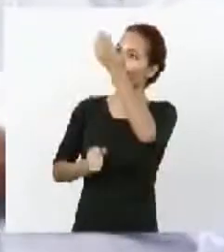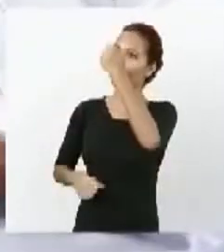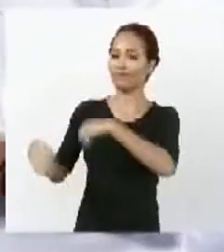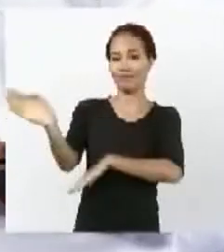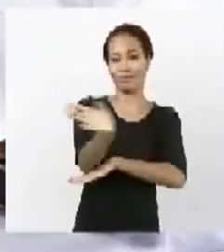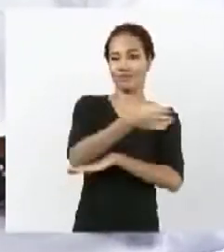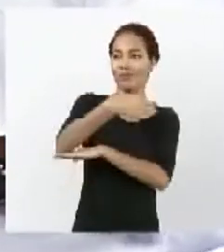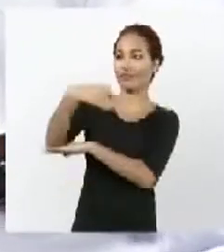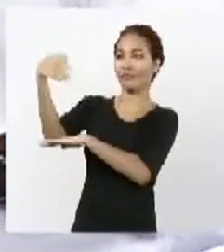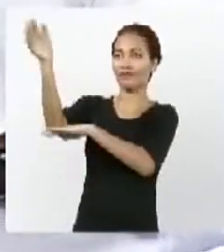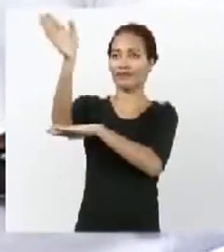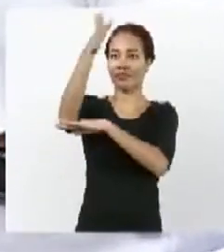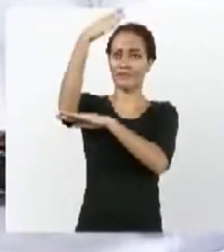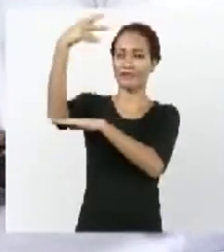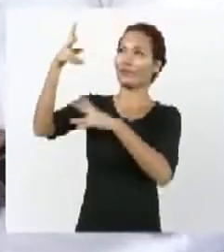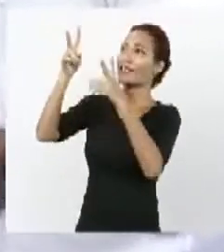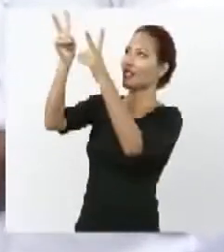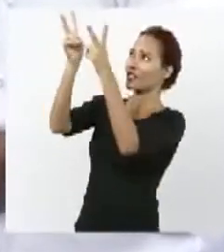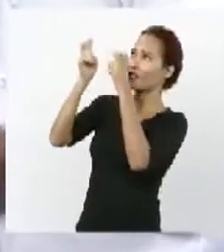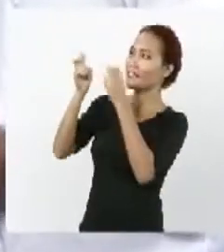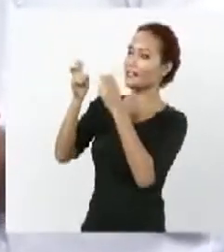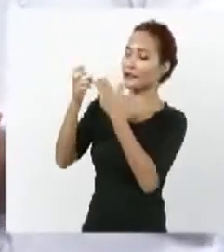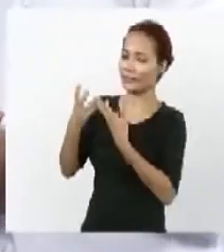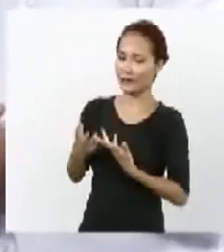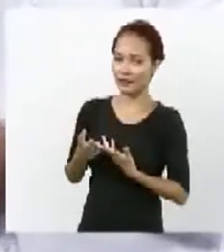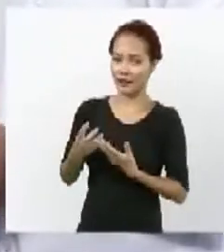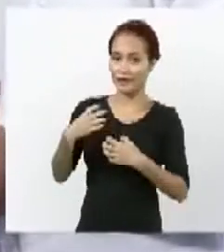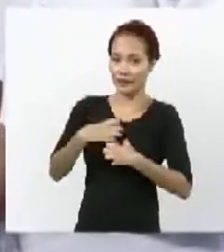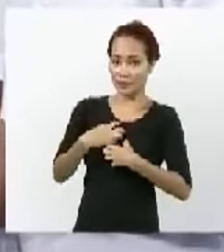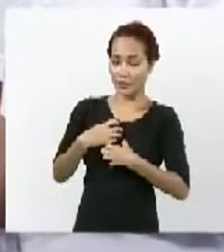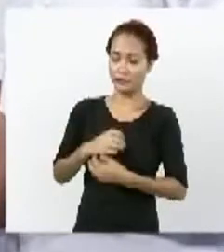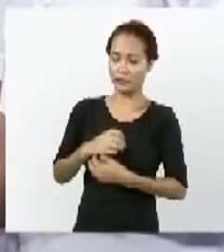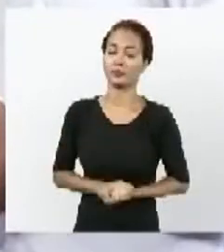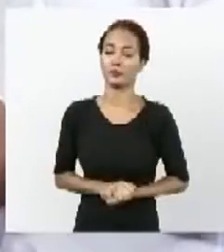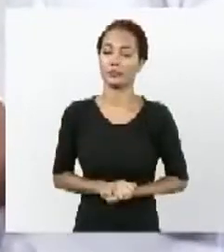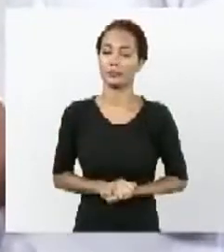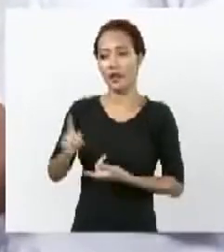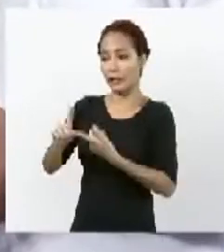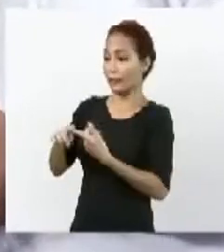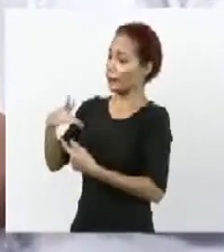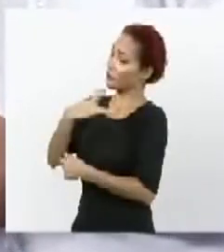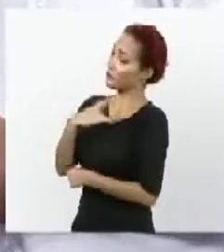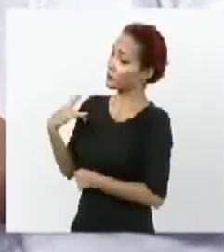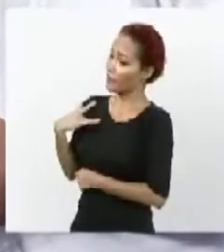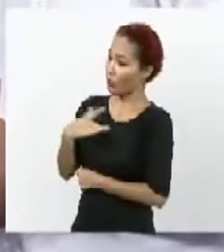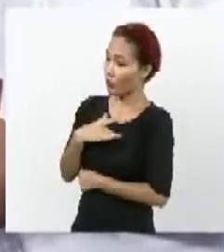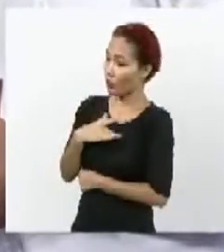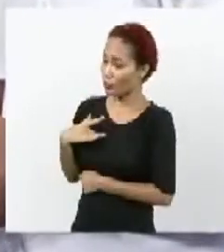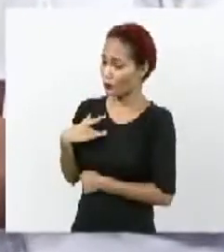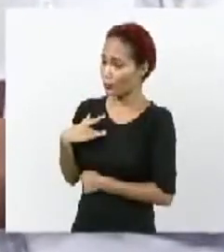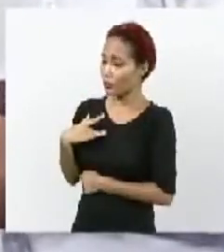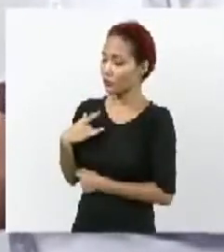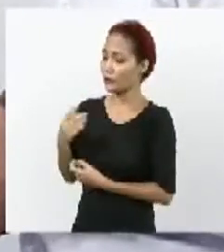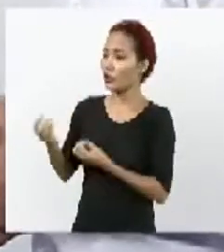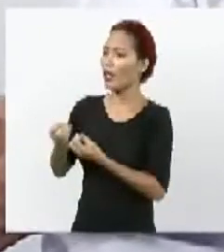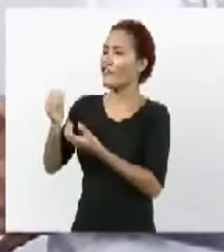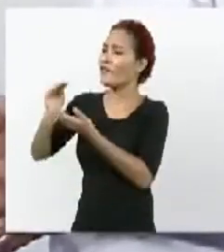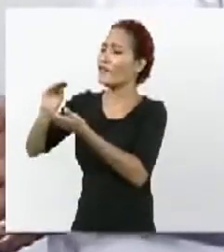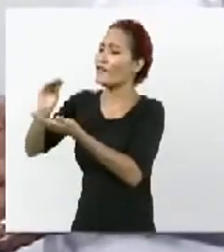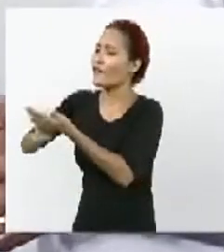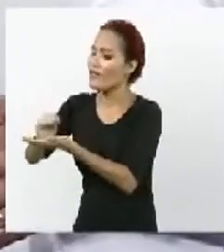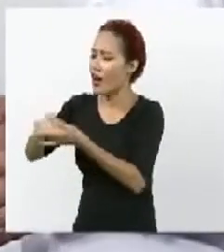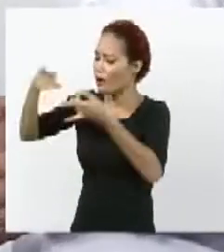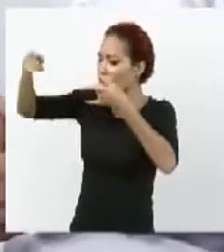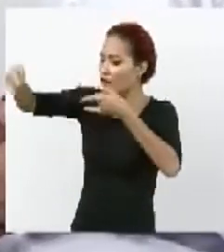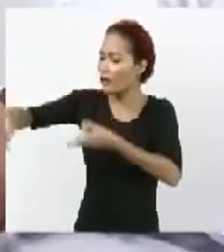Vamos falar sobre saúde, uma área também que realmente é bem polêmica. Nos dois prontos-socorros da capital, há problemas como falta de leito, precariedade